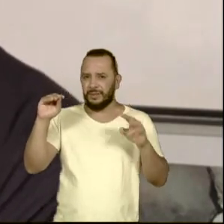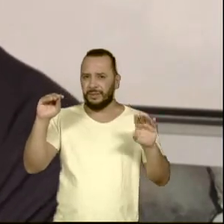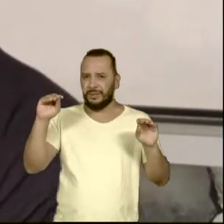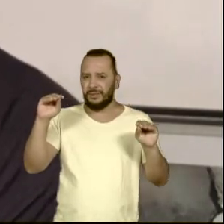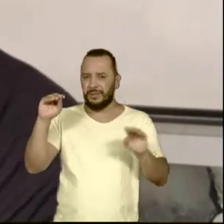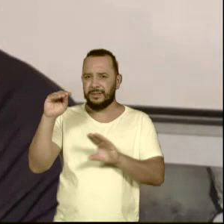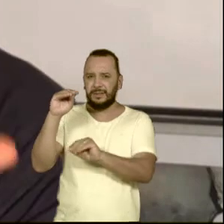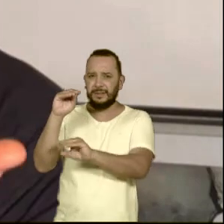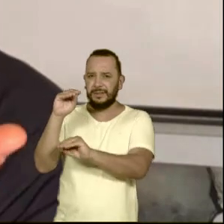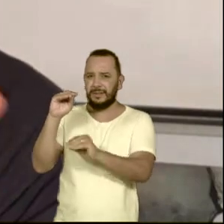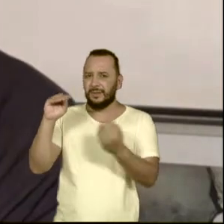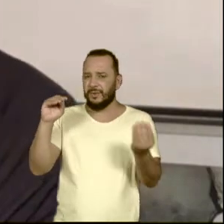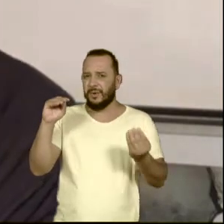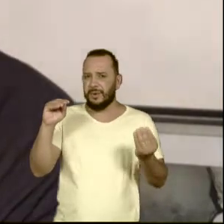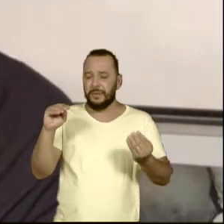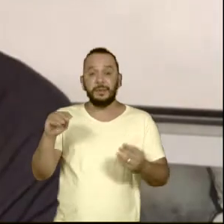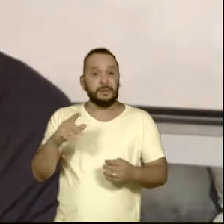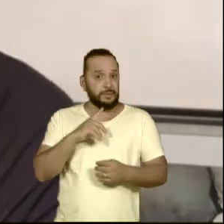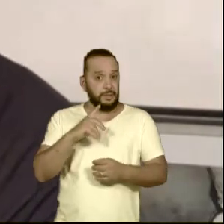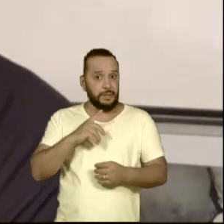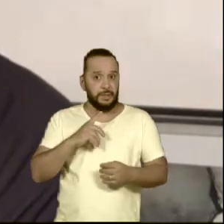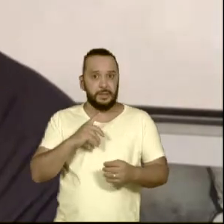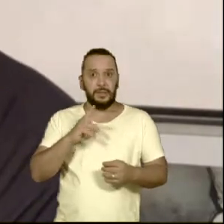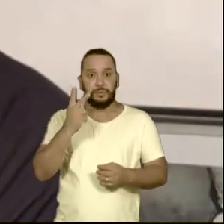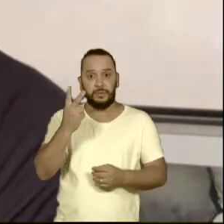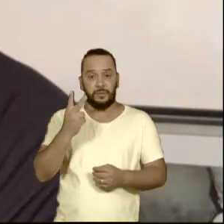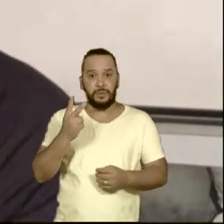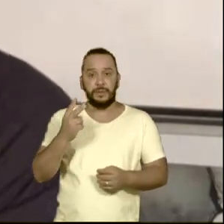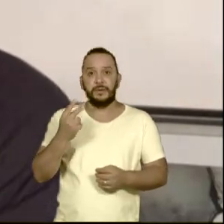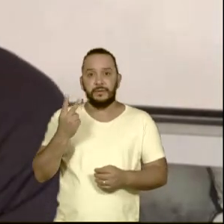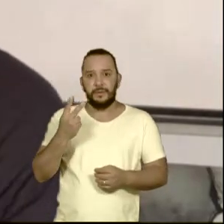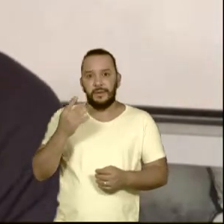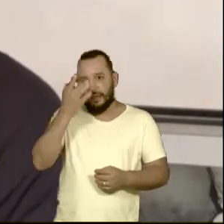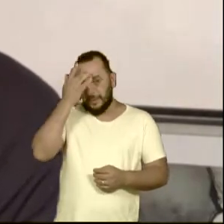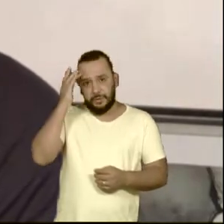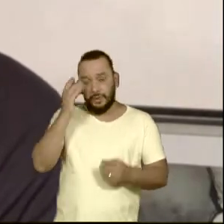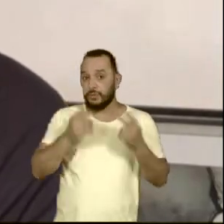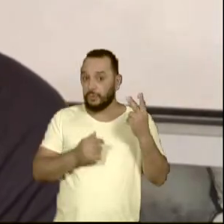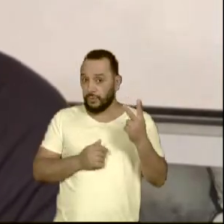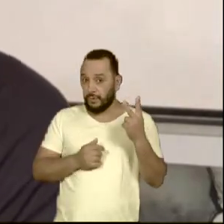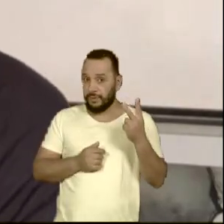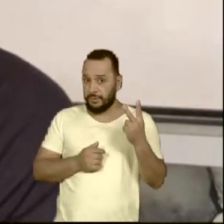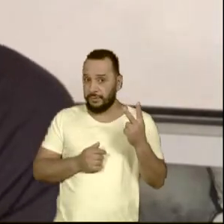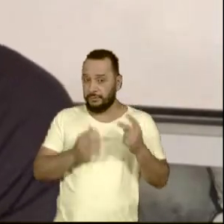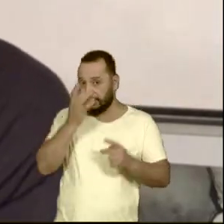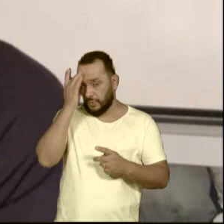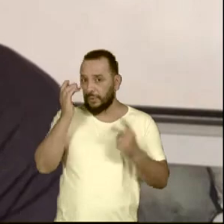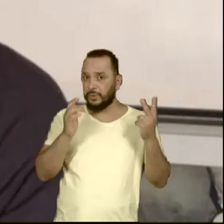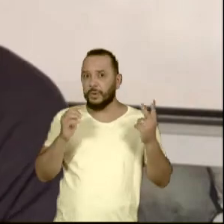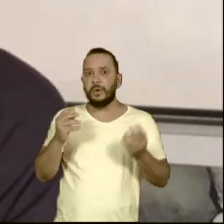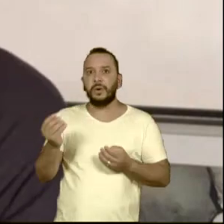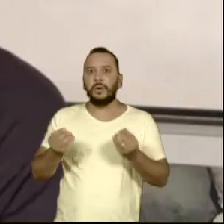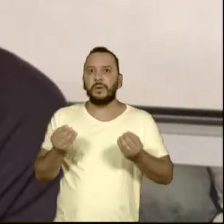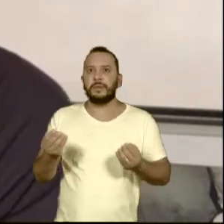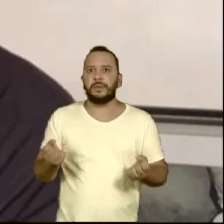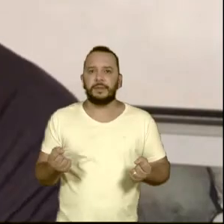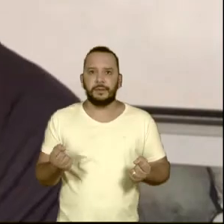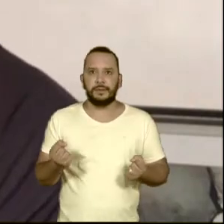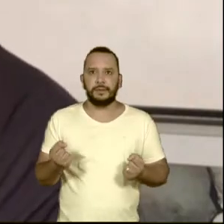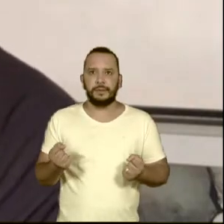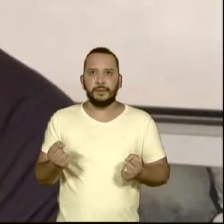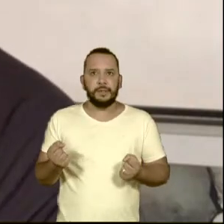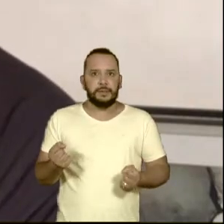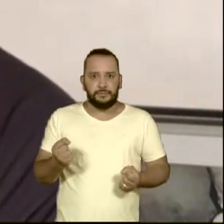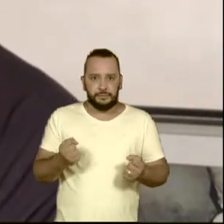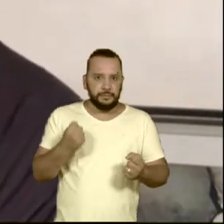O Júlio, ou bonecos que têm as duas mãos vivas, são manipulados por duas pessoas. Como é que funciona isso? Em